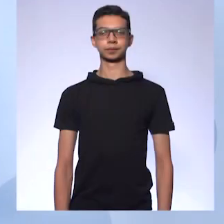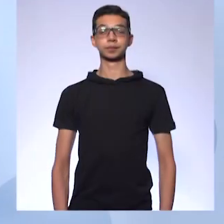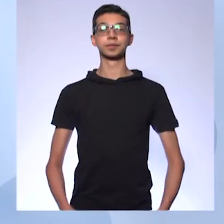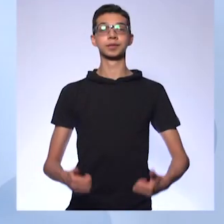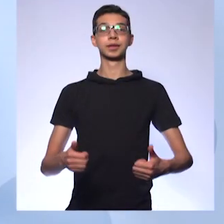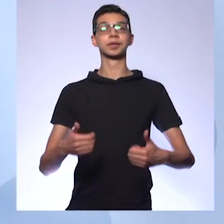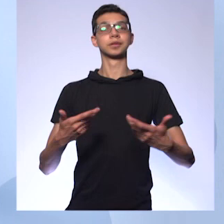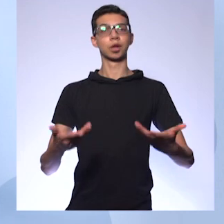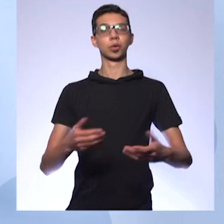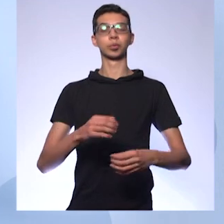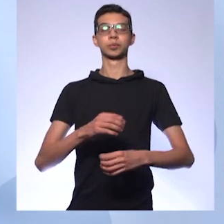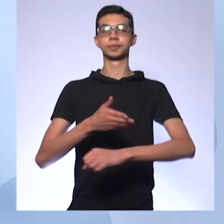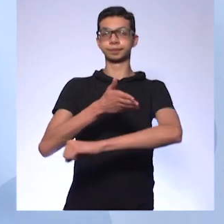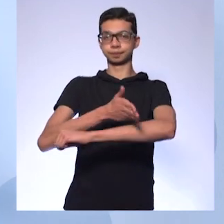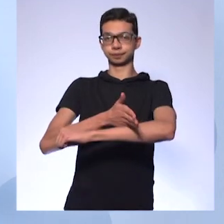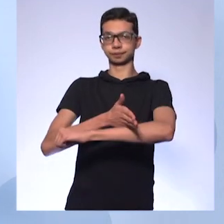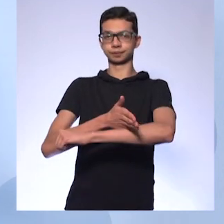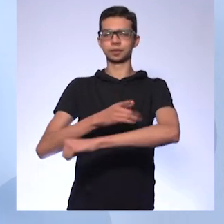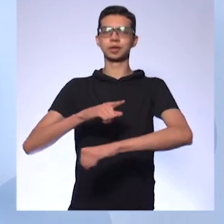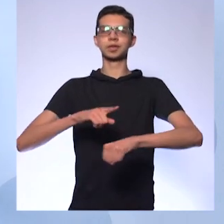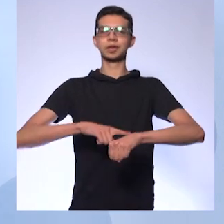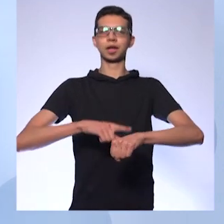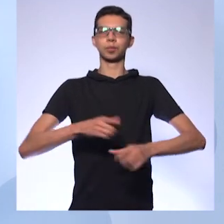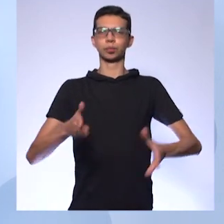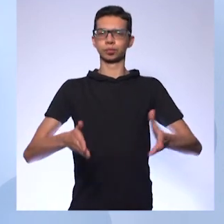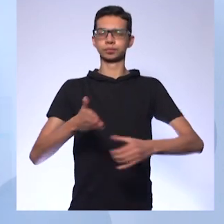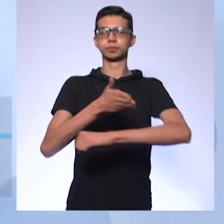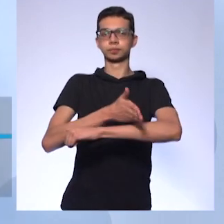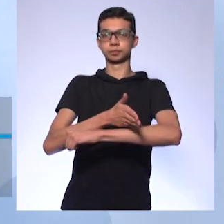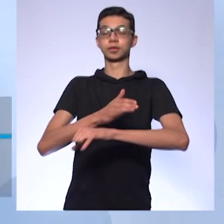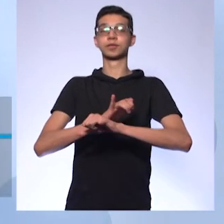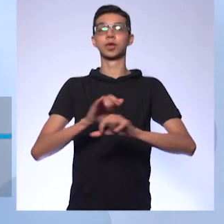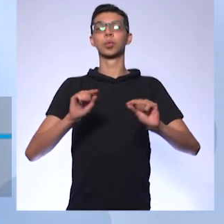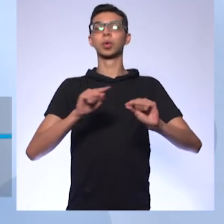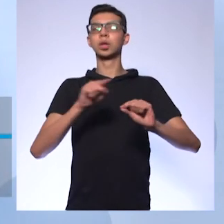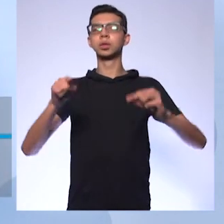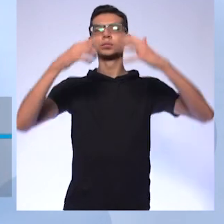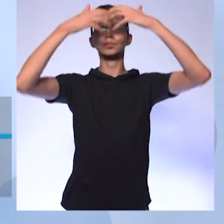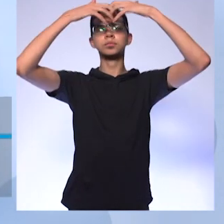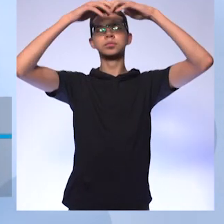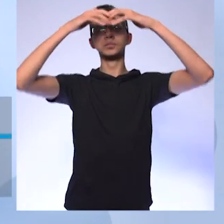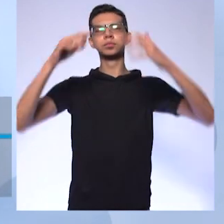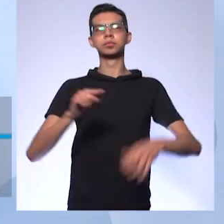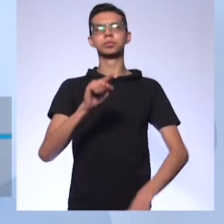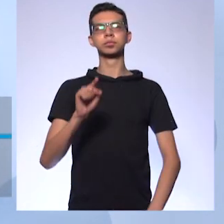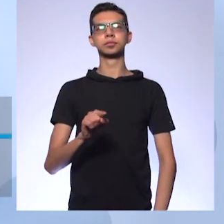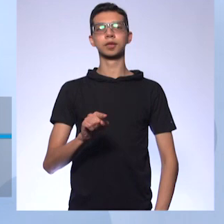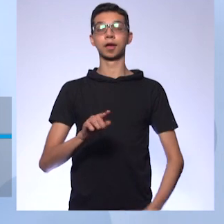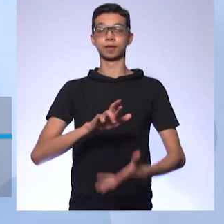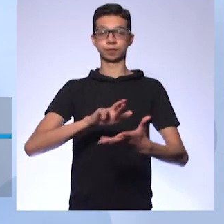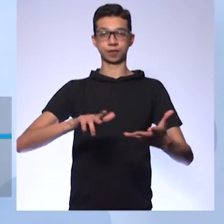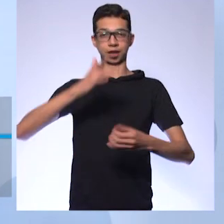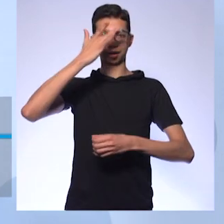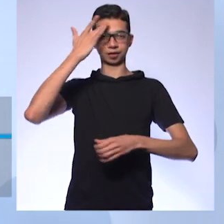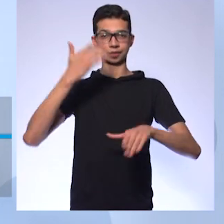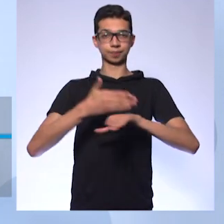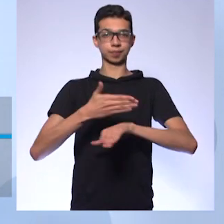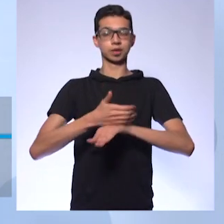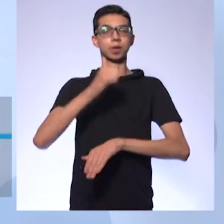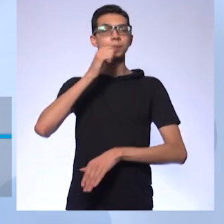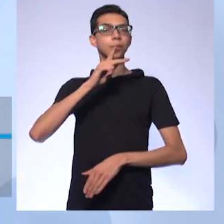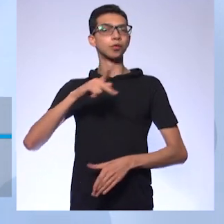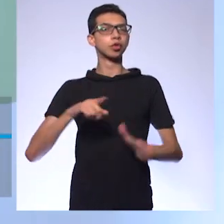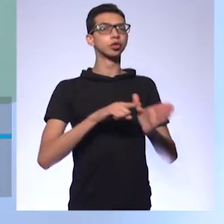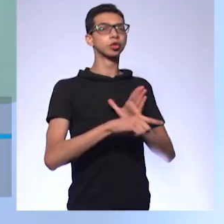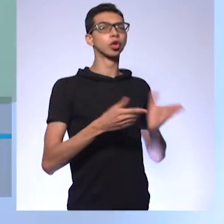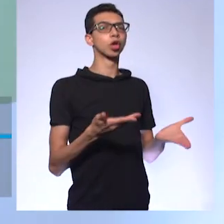Idade Média, período medieval. Quando a gente fala em Idade Média, o que vem à nossa cabeça? Muita gente participando. Professora, então? Vamos